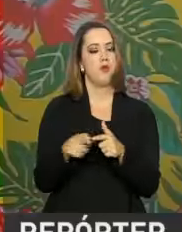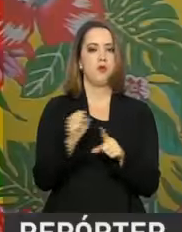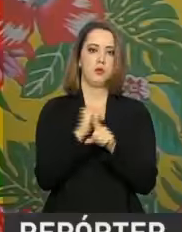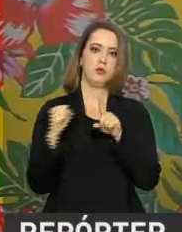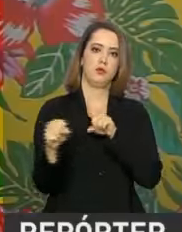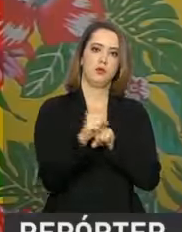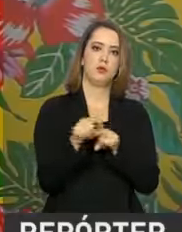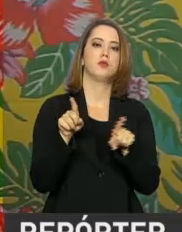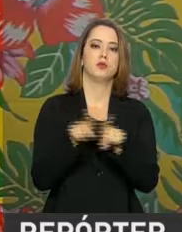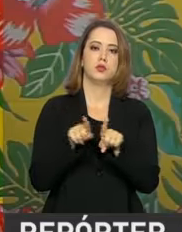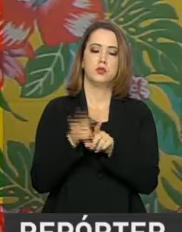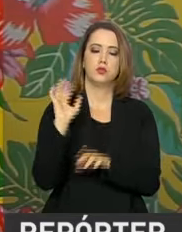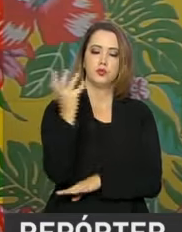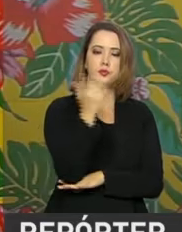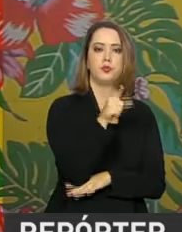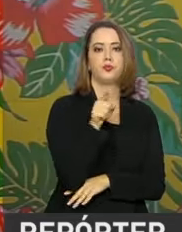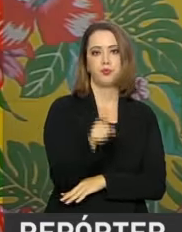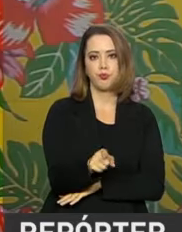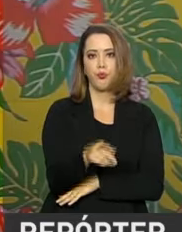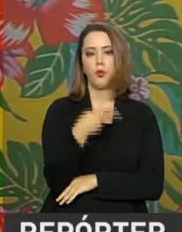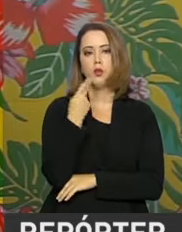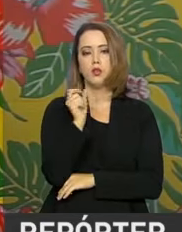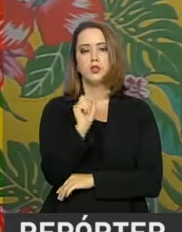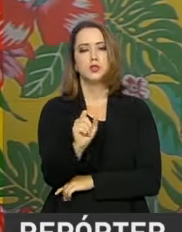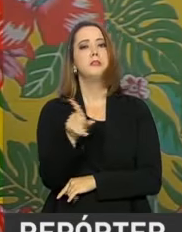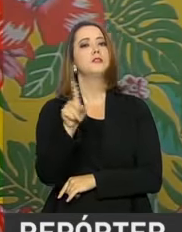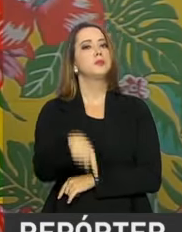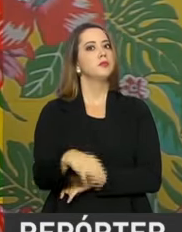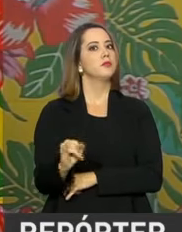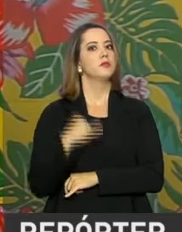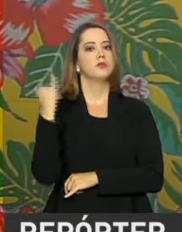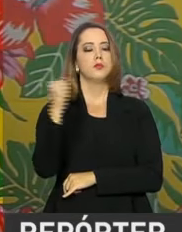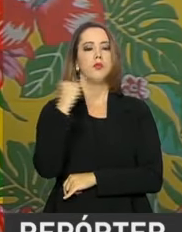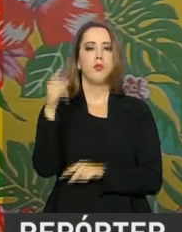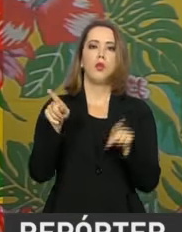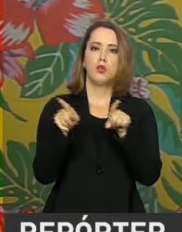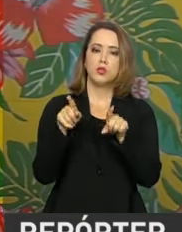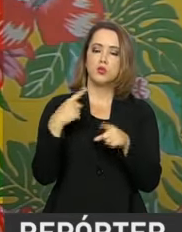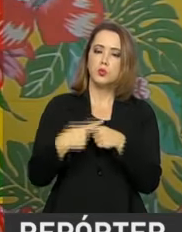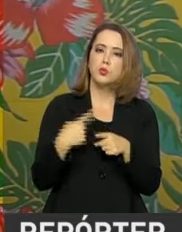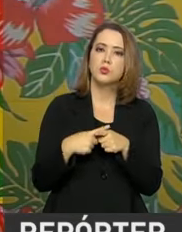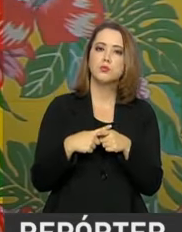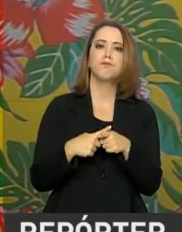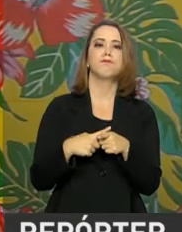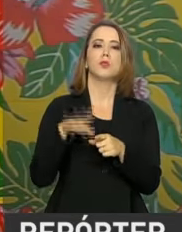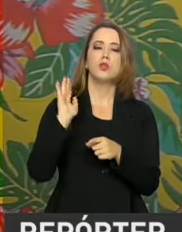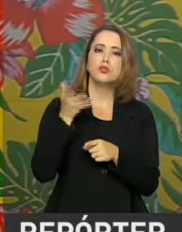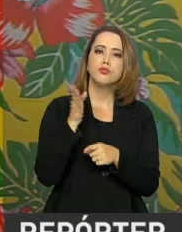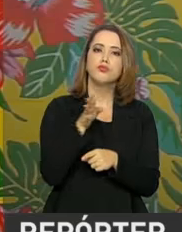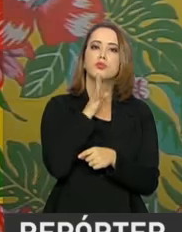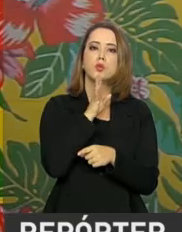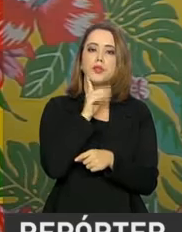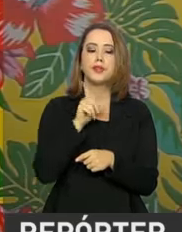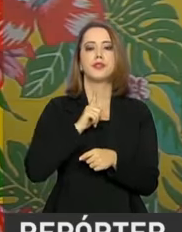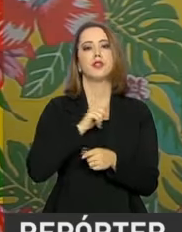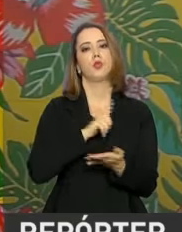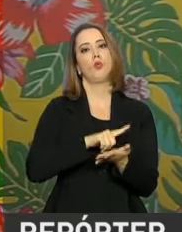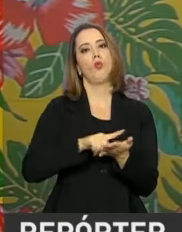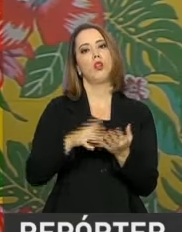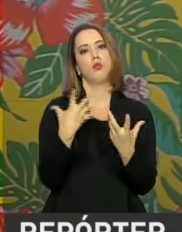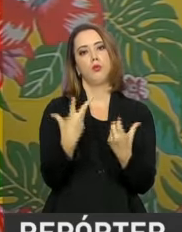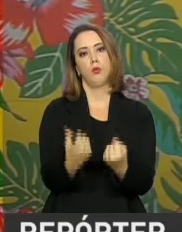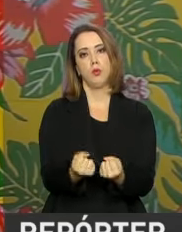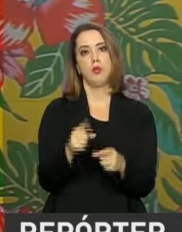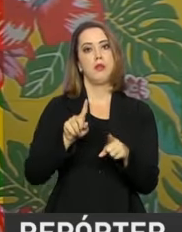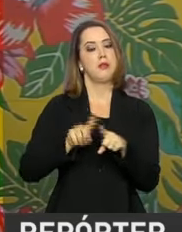é bastante importante, apesar da seca ser conhecida há muitos anos, né? Mas